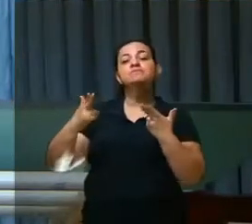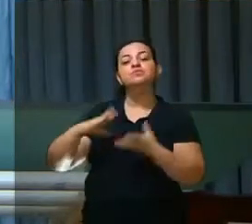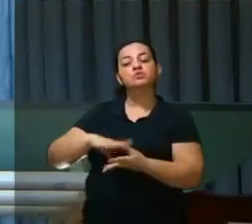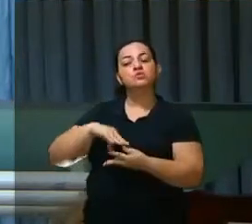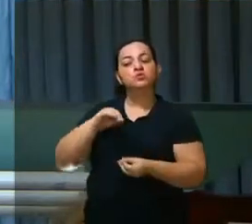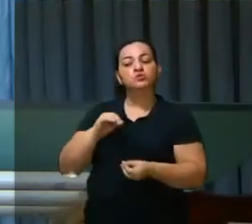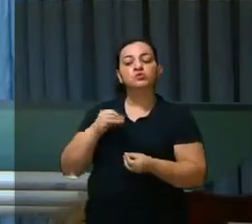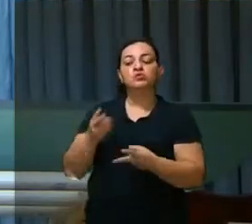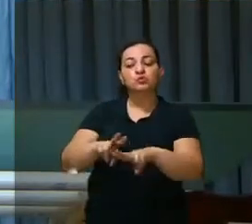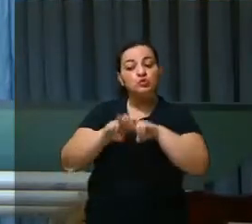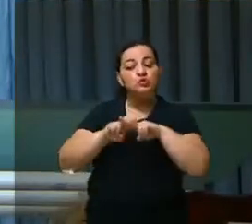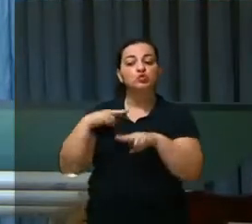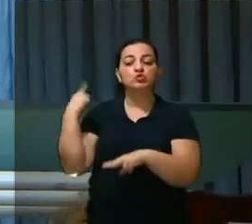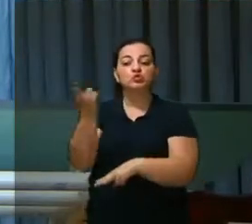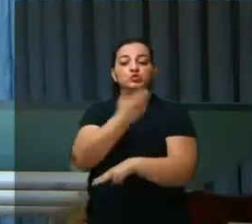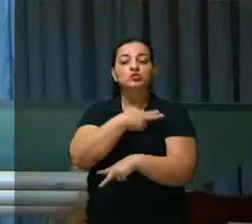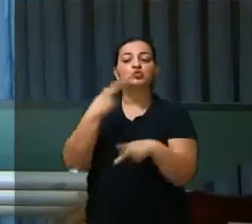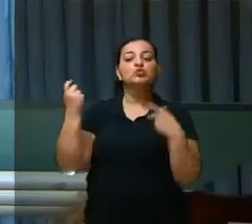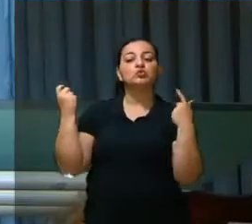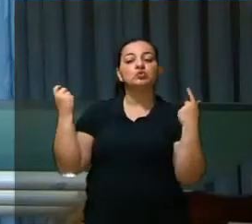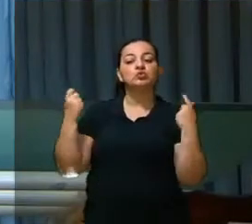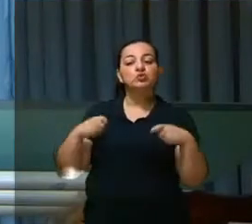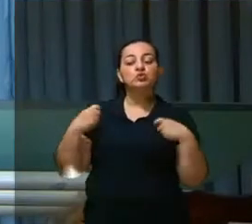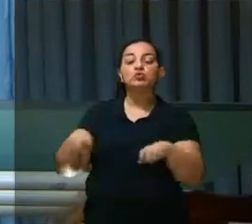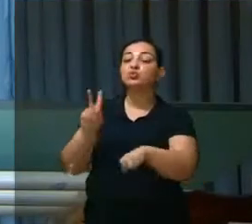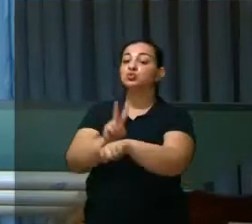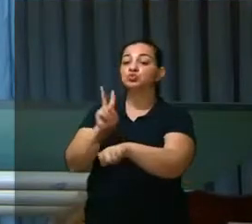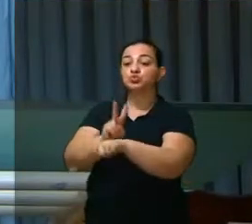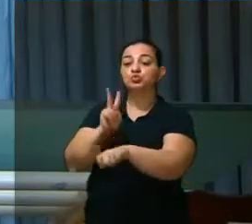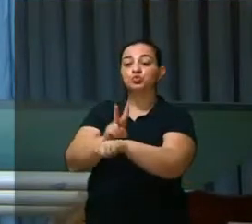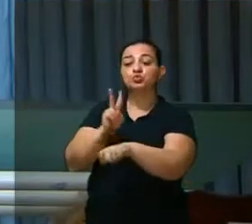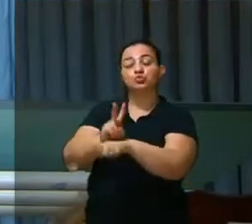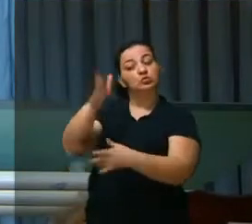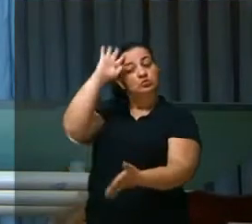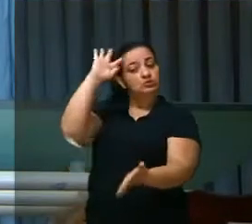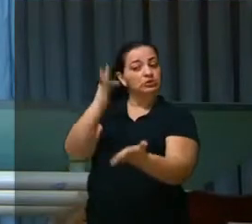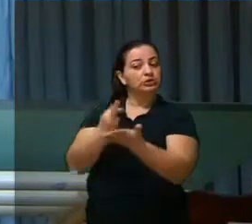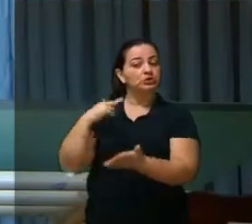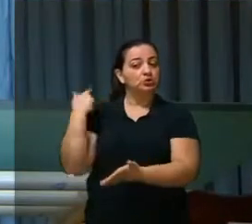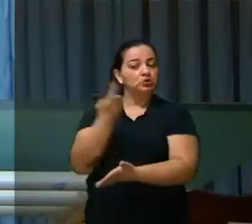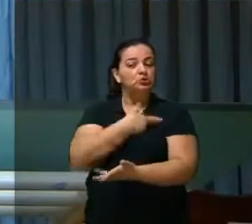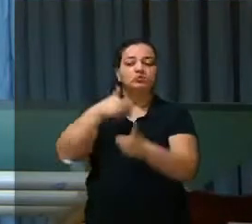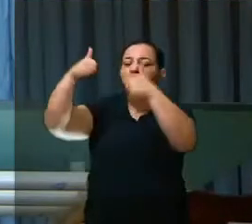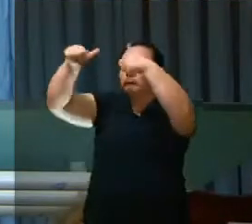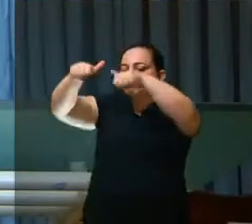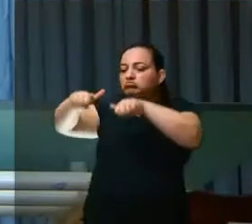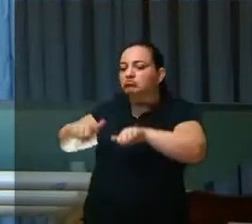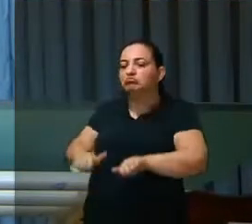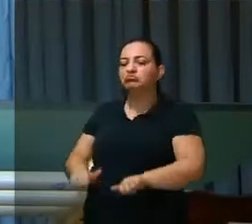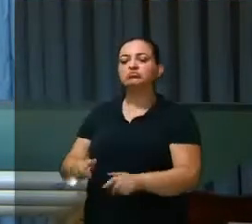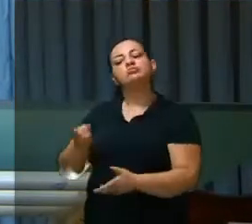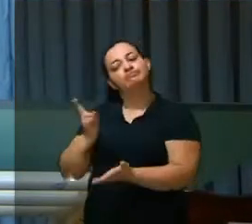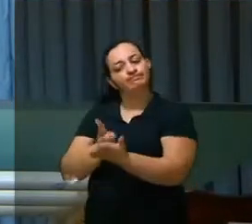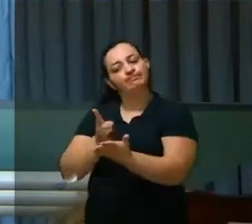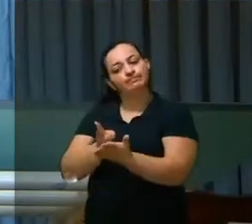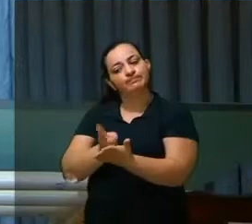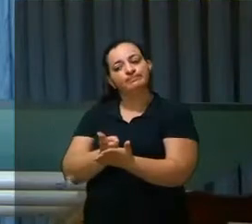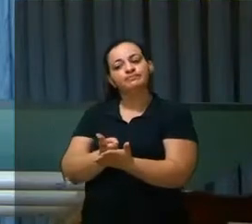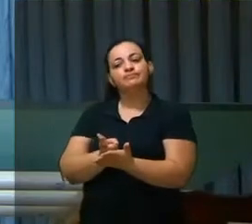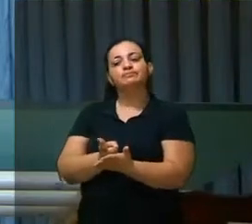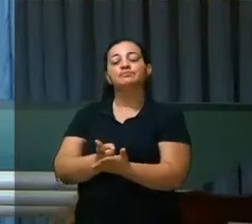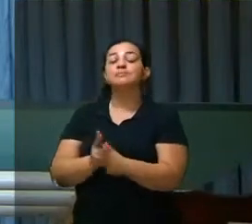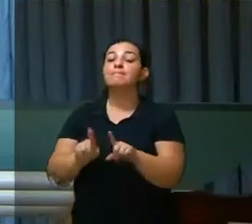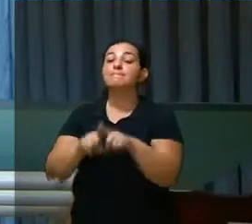espiritual por isso nós devemos vigiar a nossa fé e nos examinar constantemente